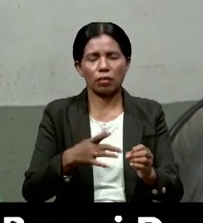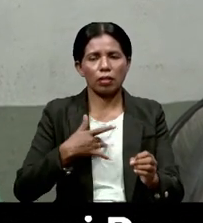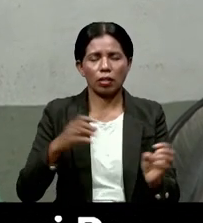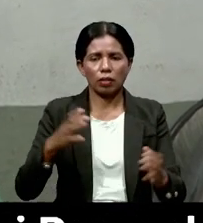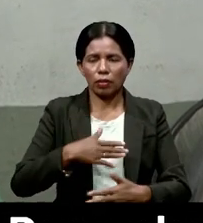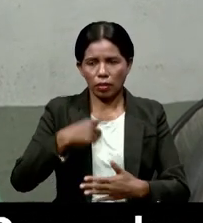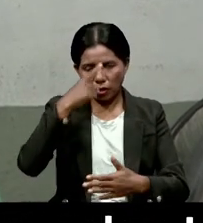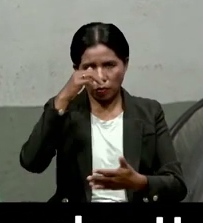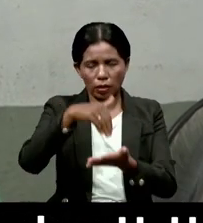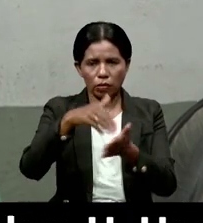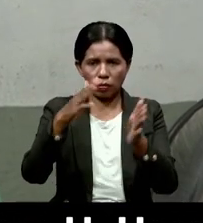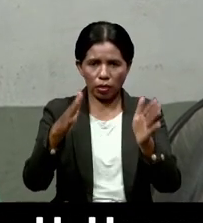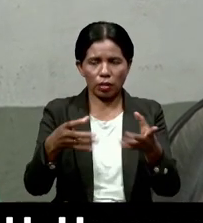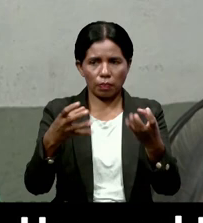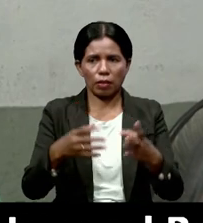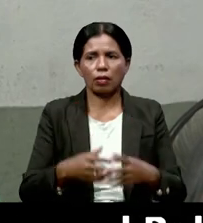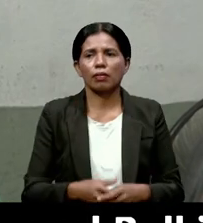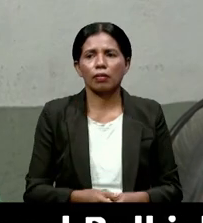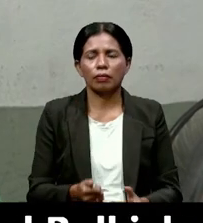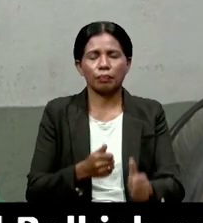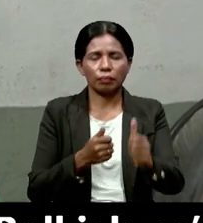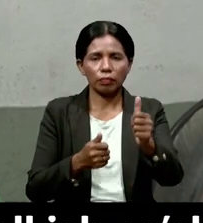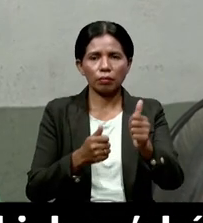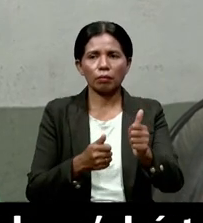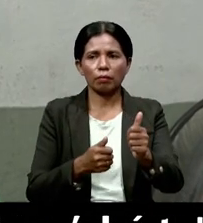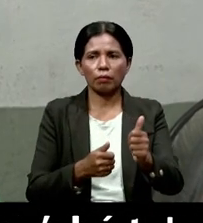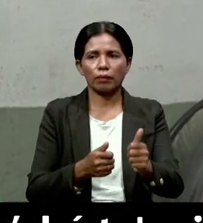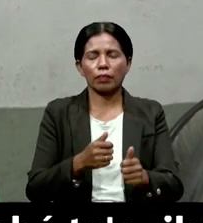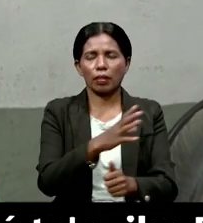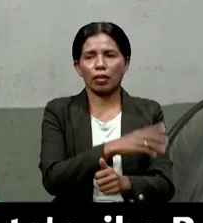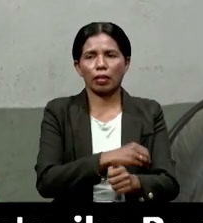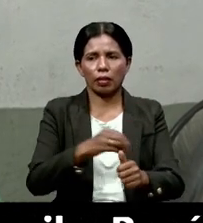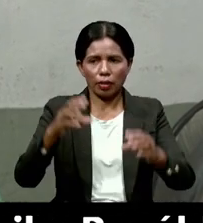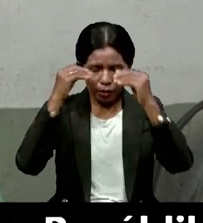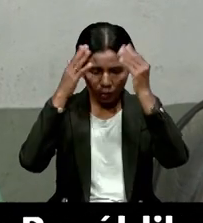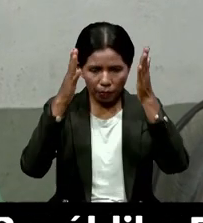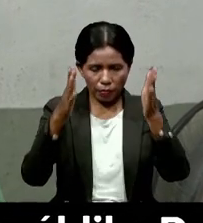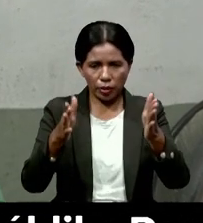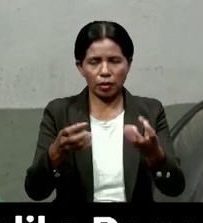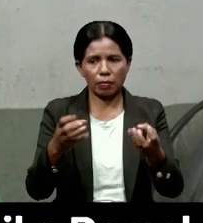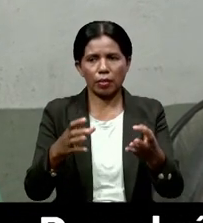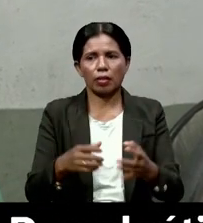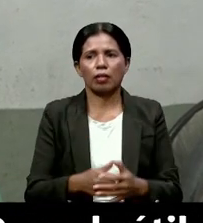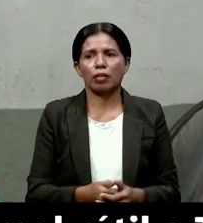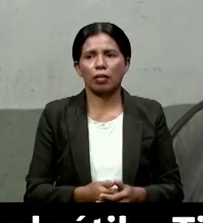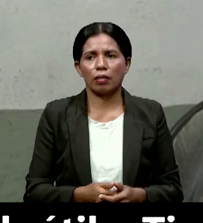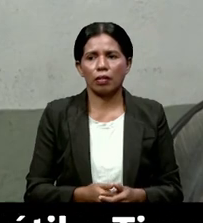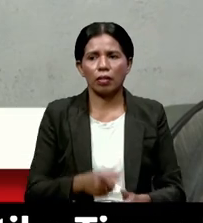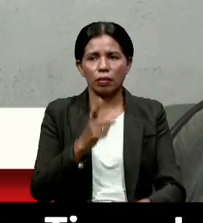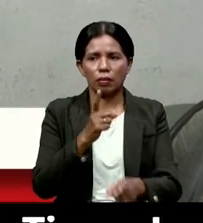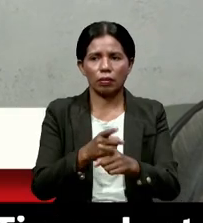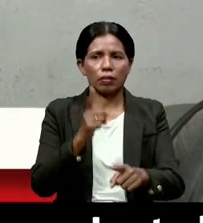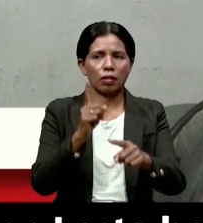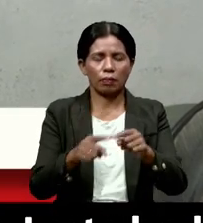estudante bada, mas vai tuir estimação de a 30 de agosto, professor na tona, né? Lolos, né? Na